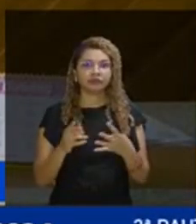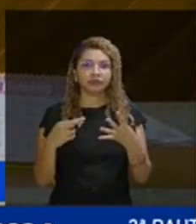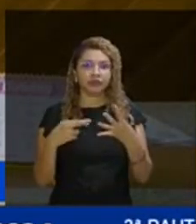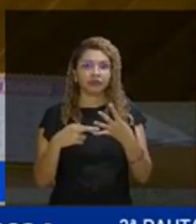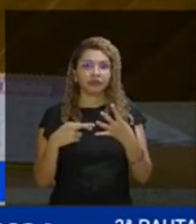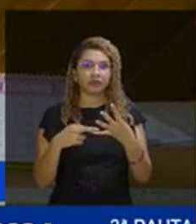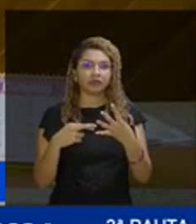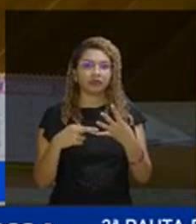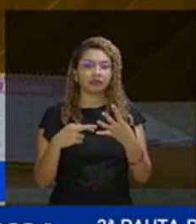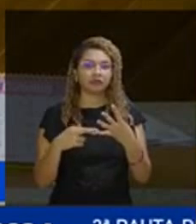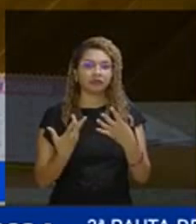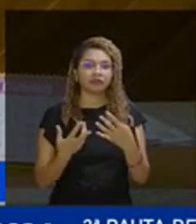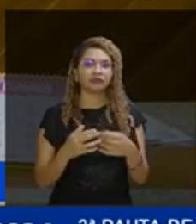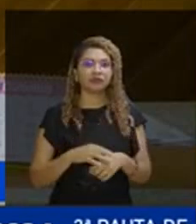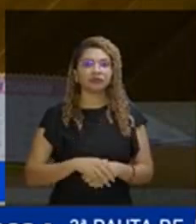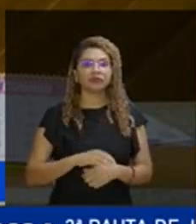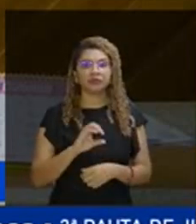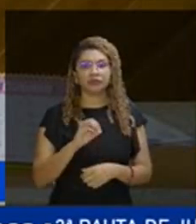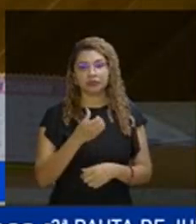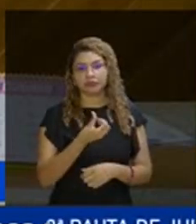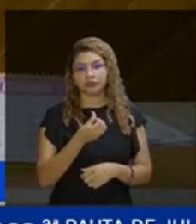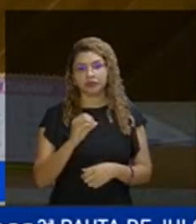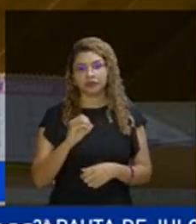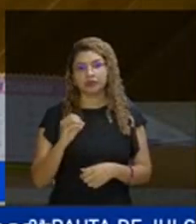recurso eleitoral na representação